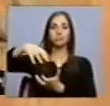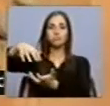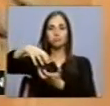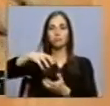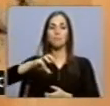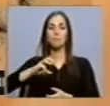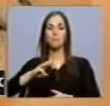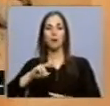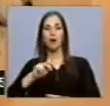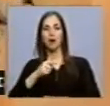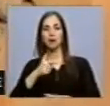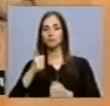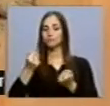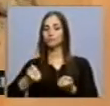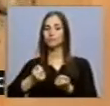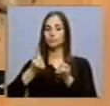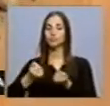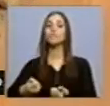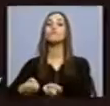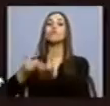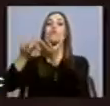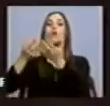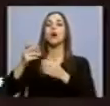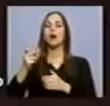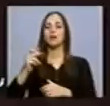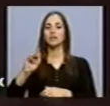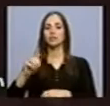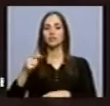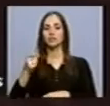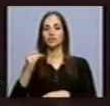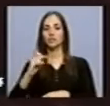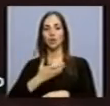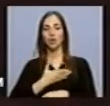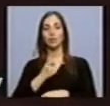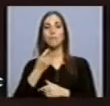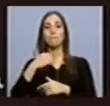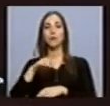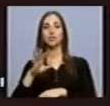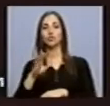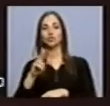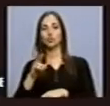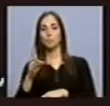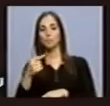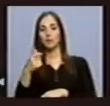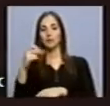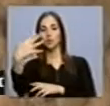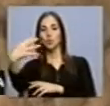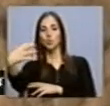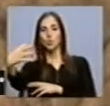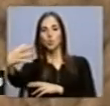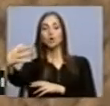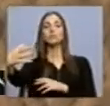E, portanto, nasceu precisamente na cintura de asteroides, mas à medida que também Júpiter foi migrando para dentro,